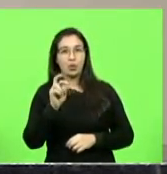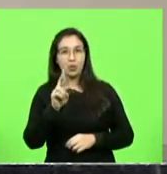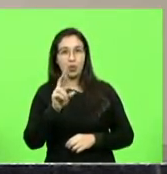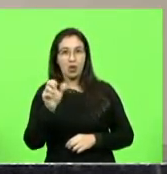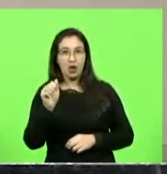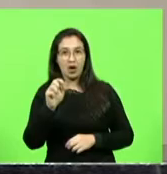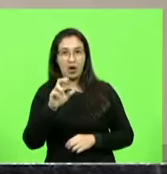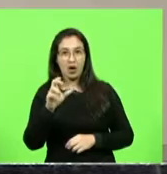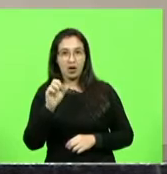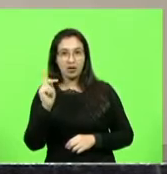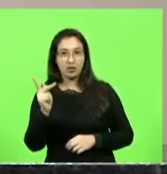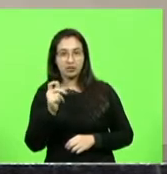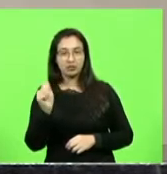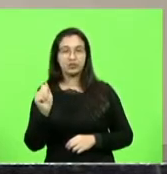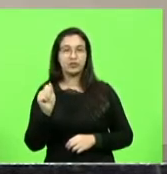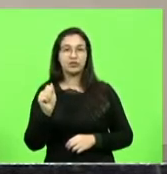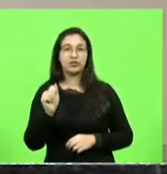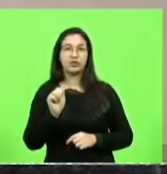pneus